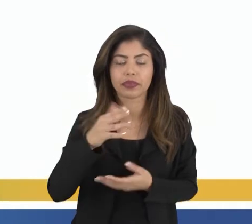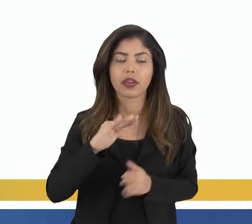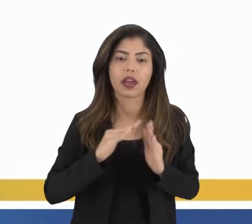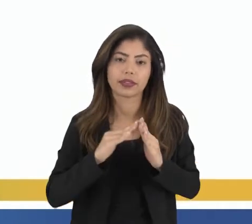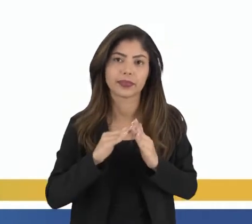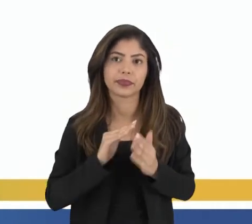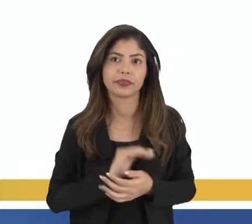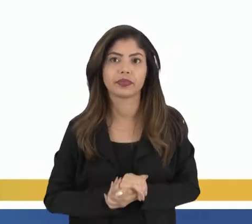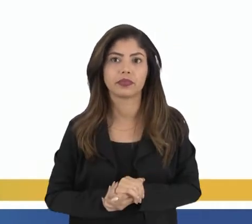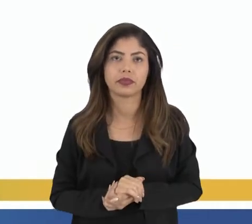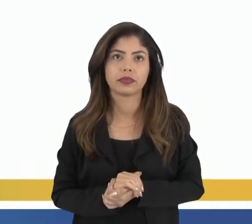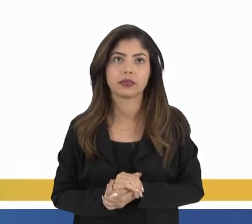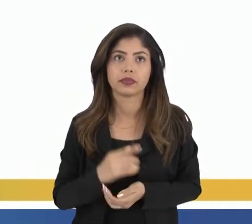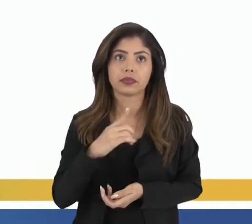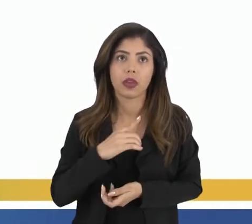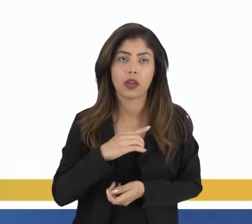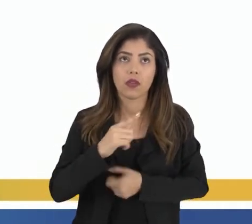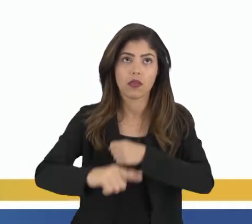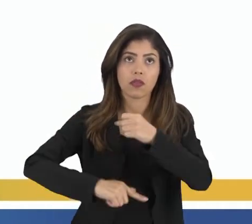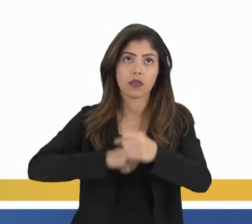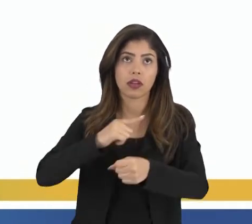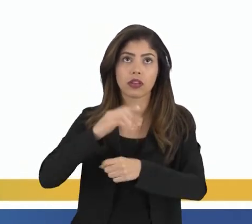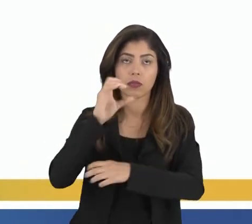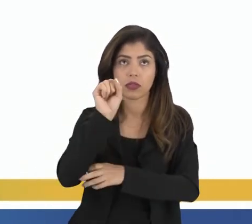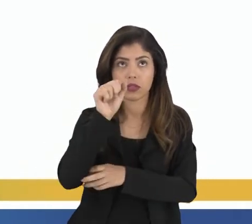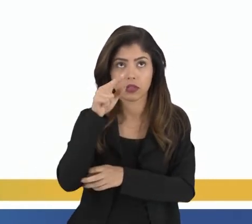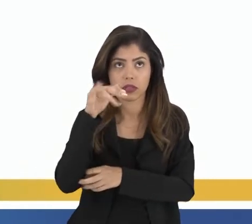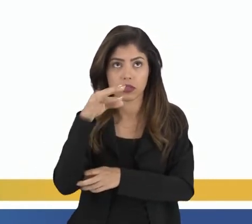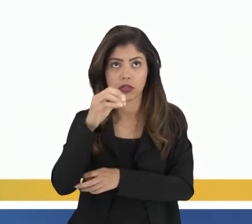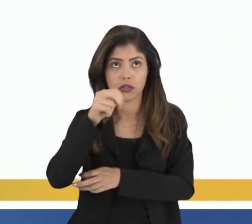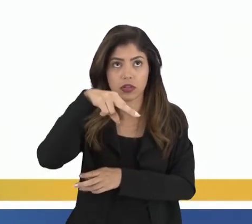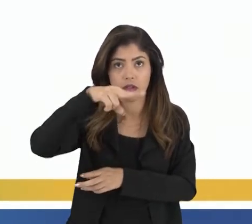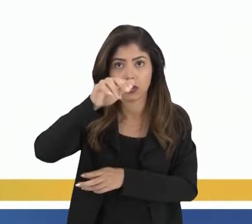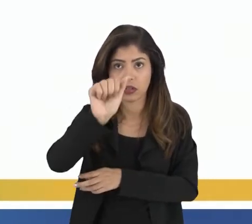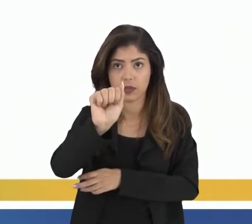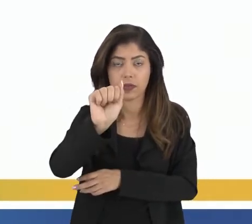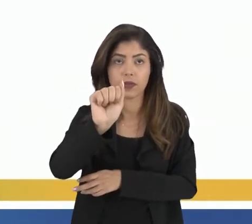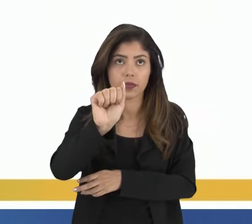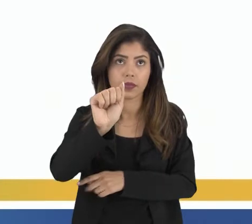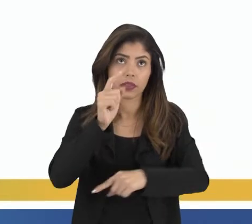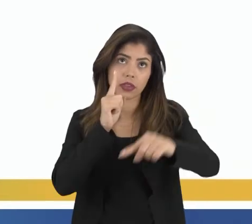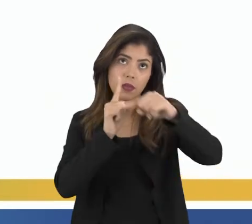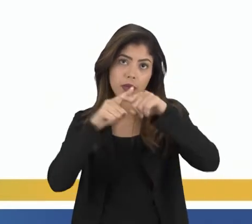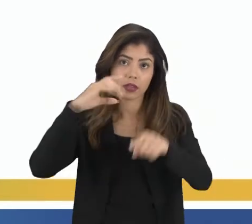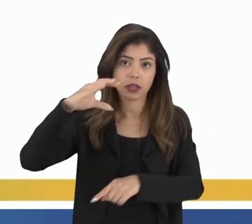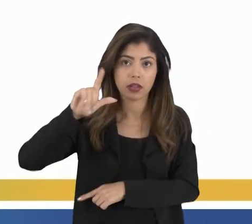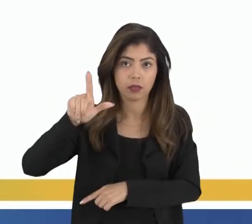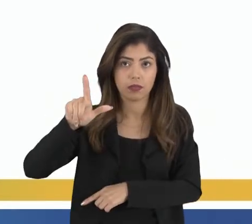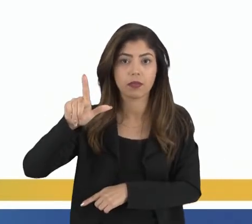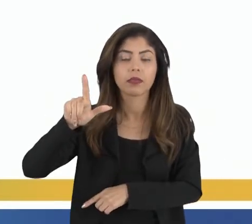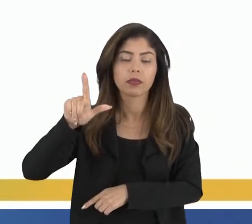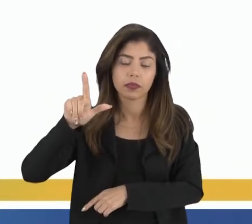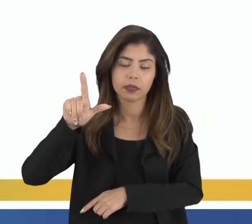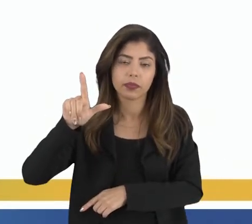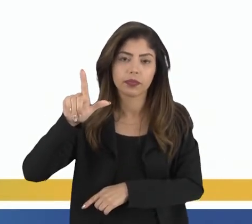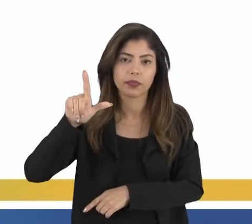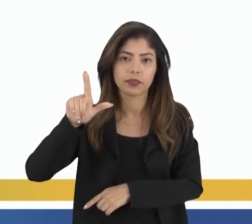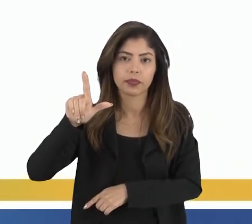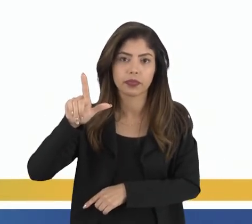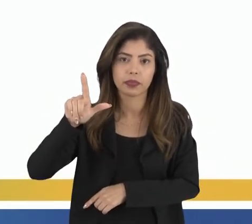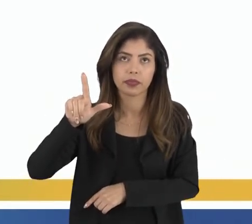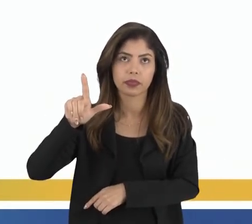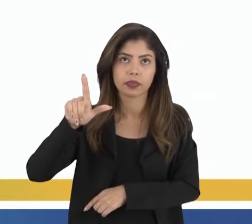casas. Então tem um átomo de sódio, representado pelo símbolo Na, e eu tenho um átomo de cloro, representado pelo